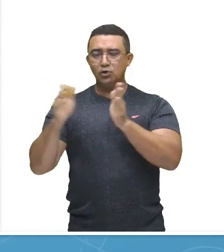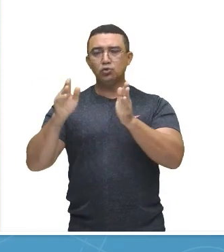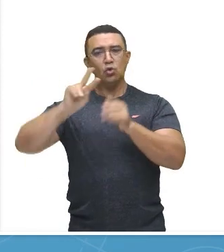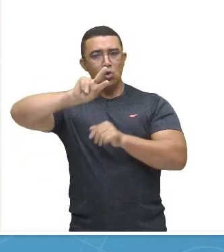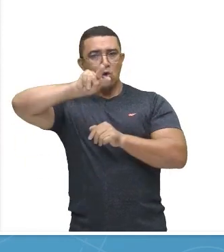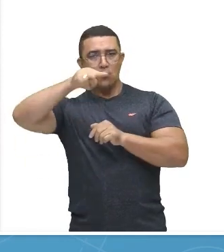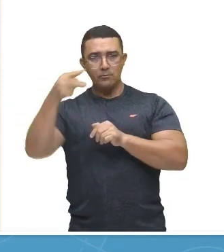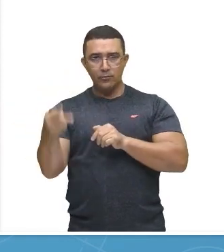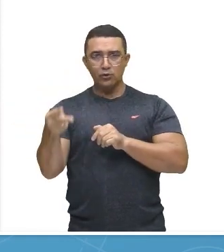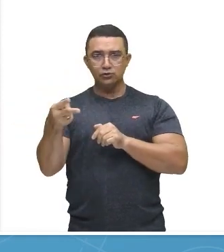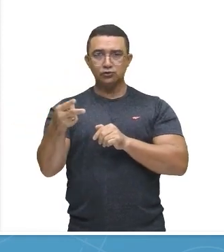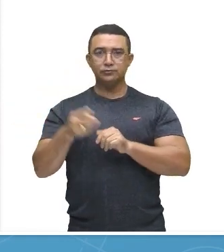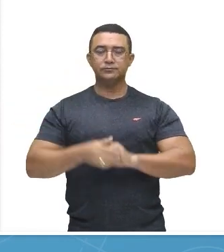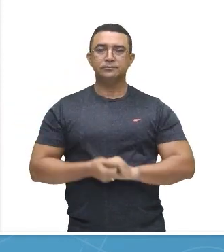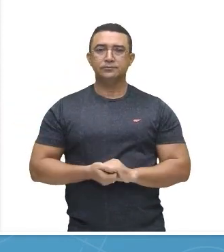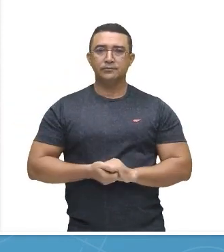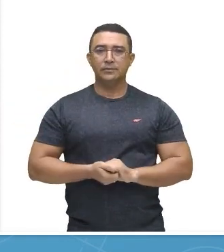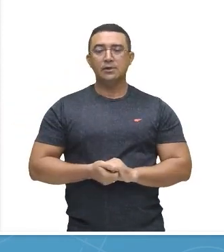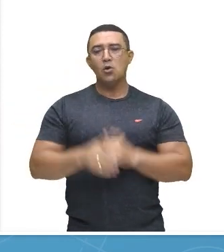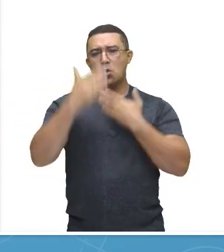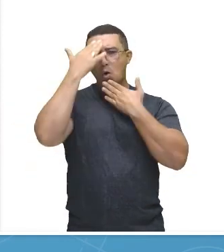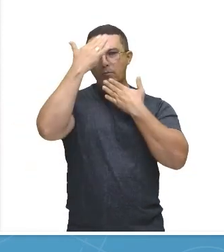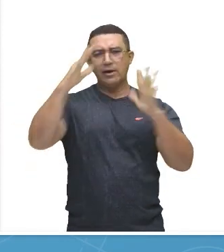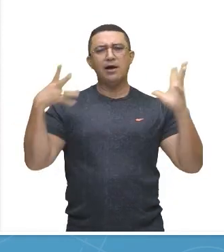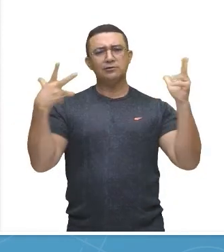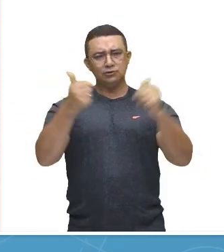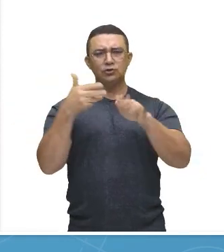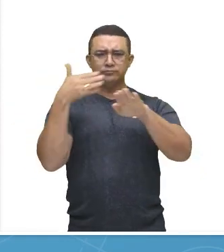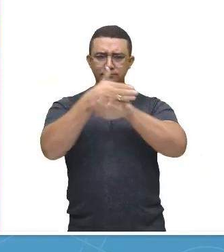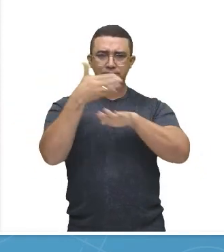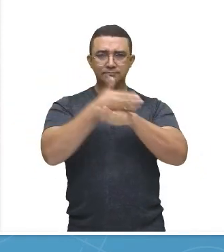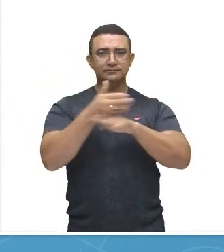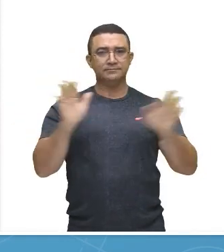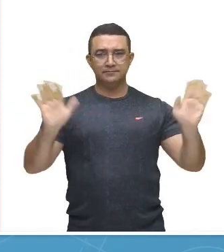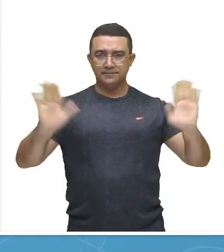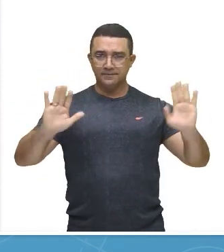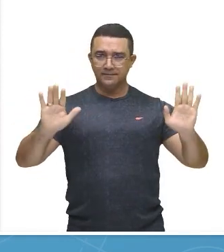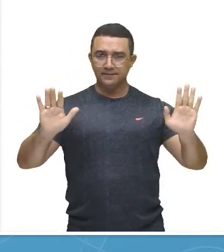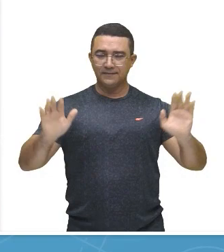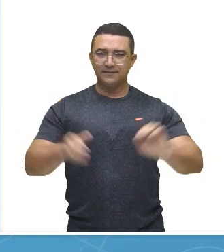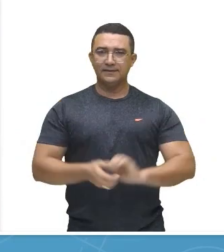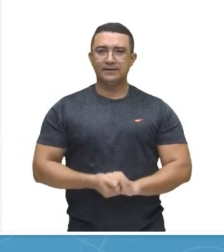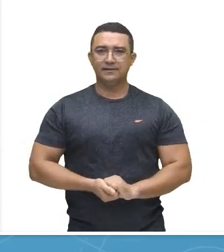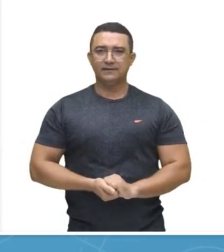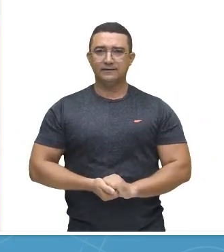ou locução verbal. Muito obrigado pela companhia e até a próxima. Tchau.